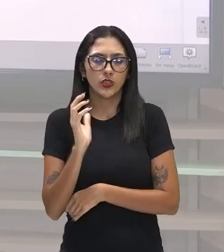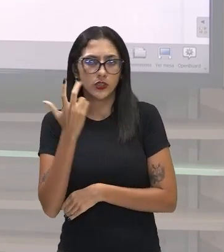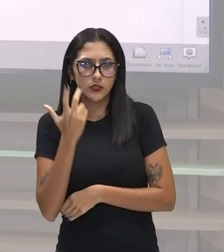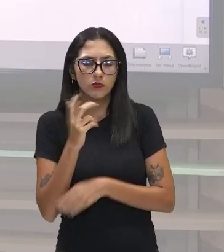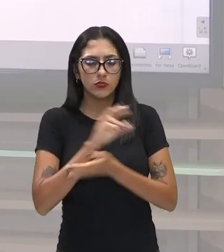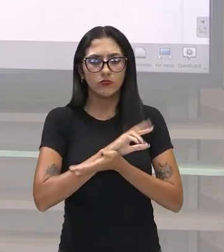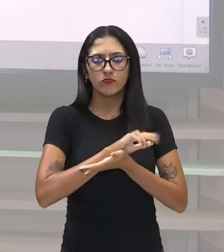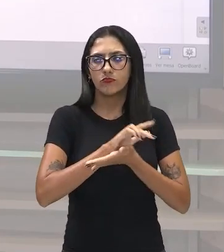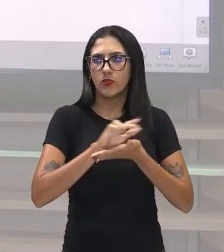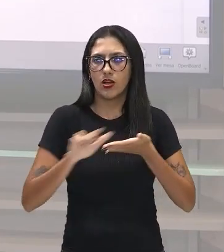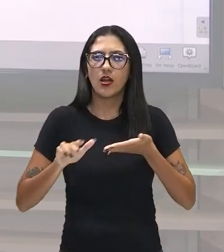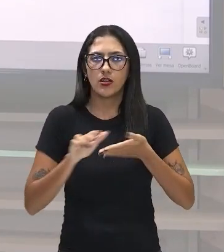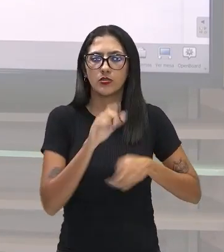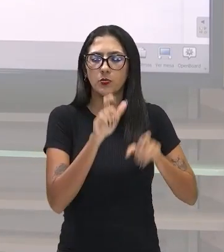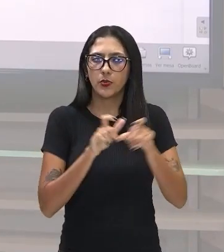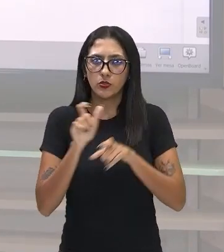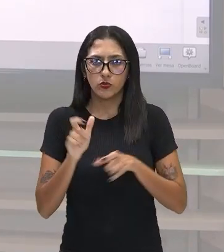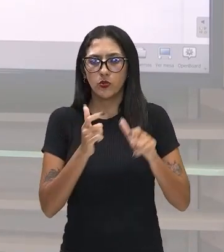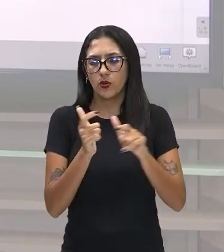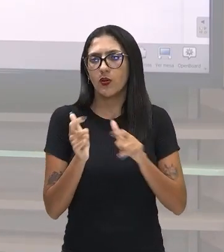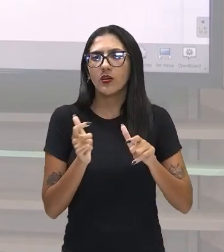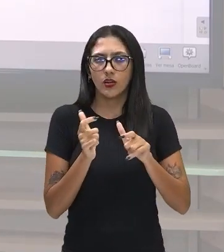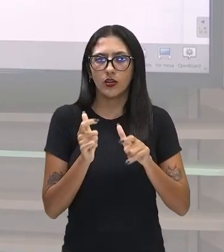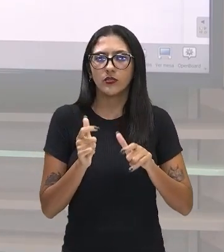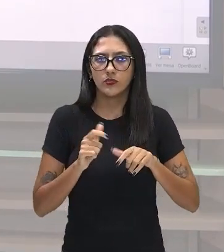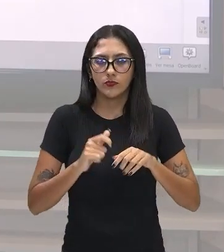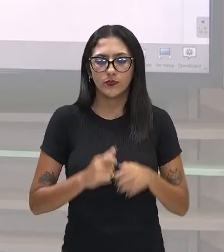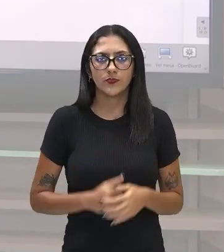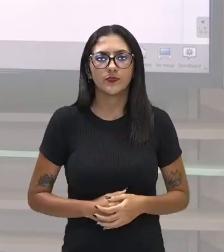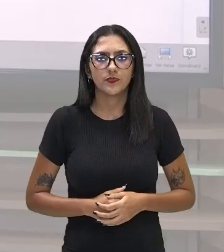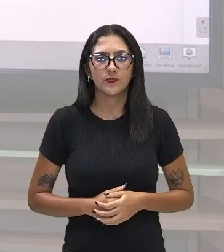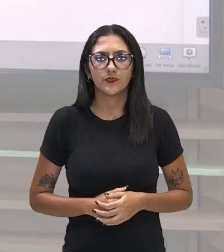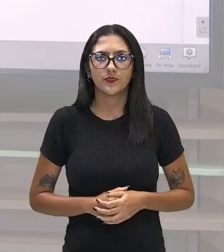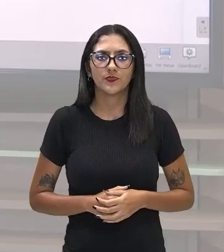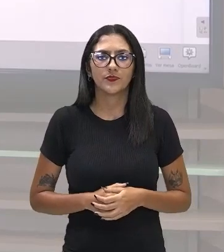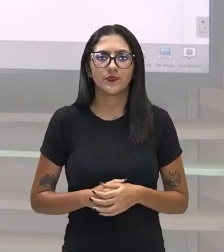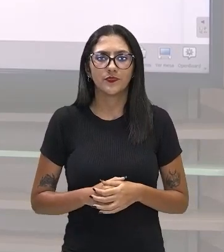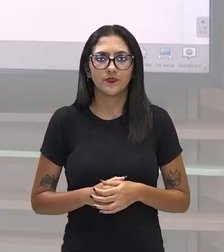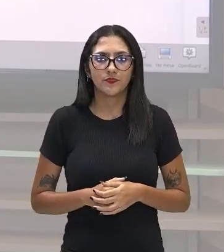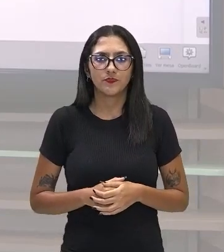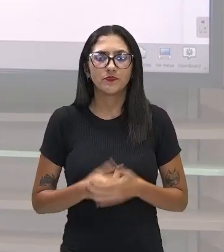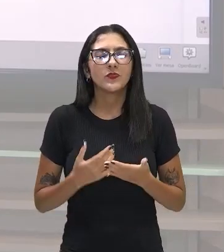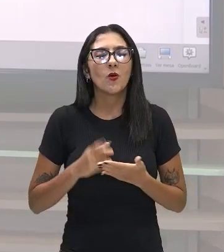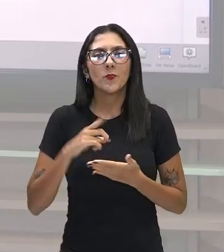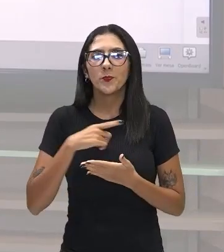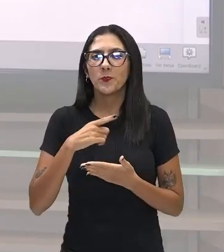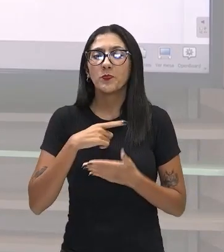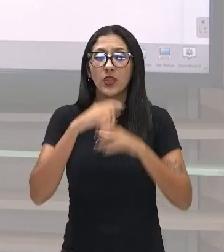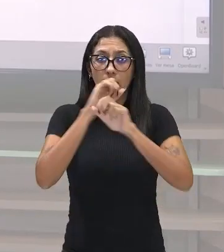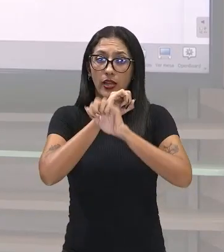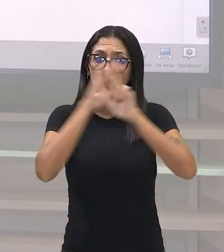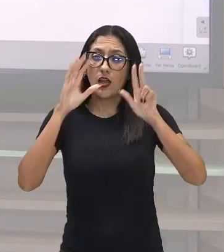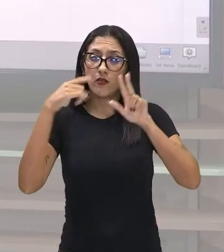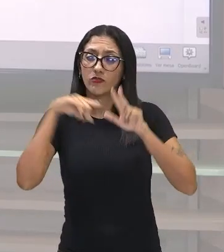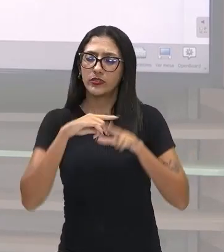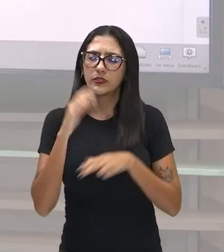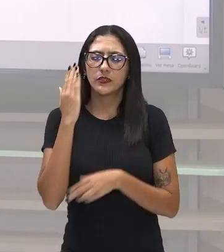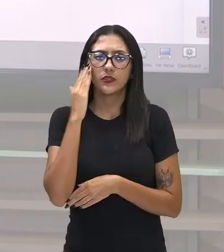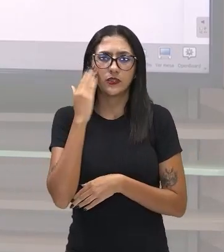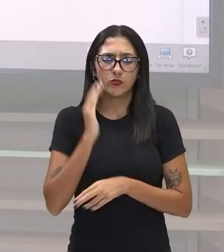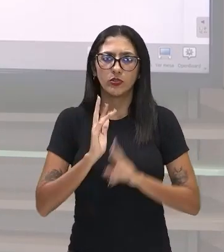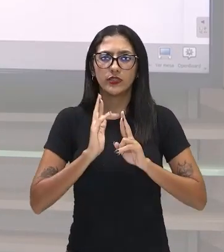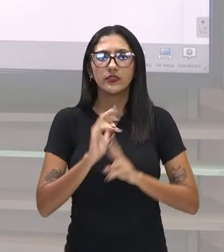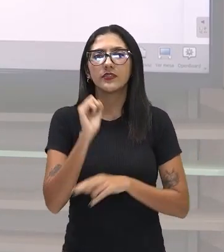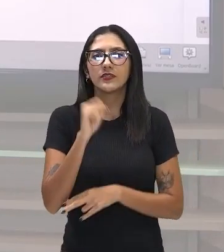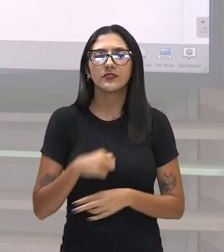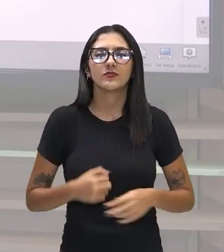da pessoa, de algo. Isso ficou claro? Isso ficou claro para vocês? Eu tenho certeza que ficou.